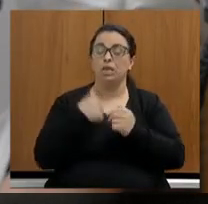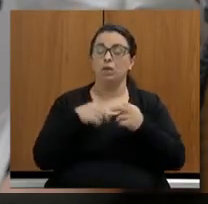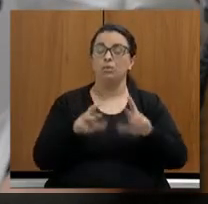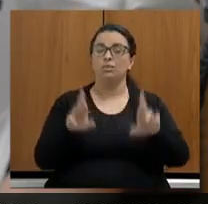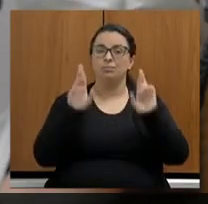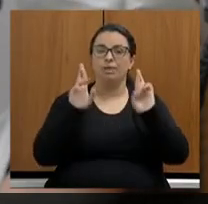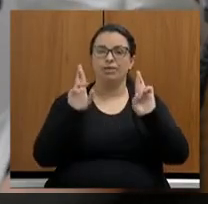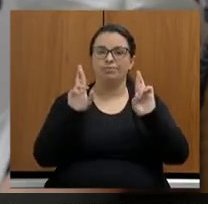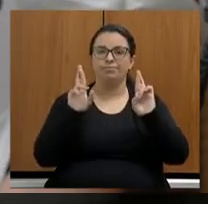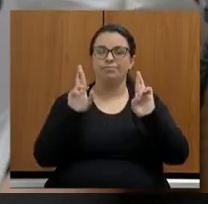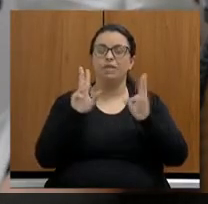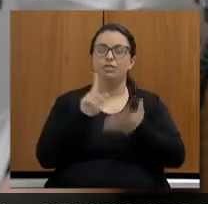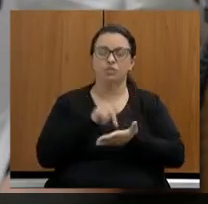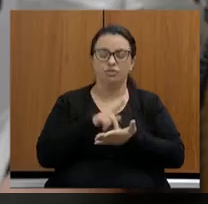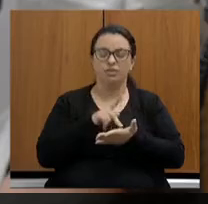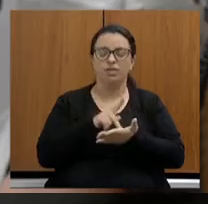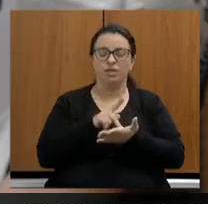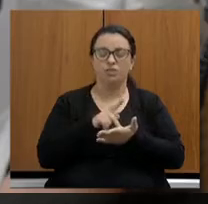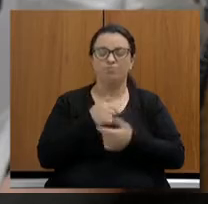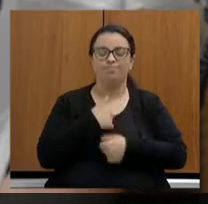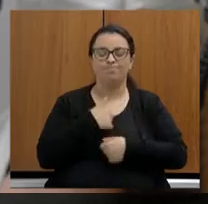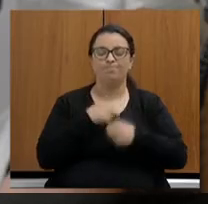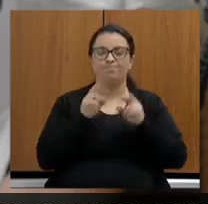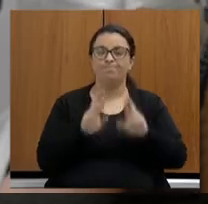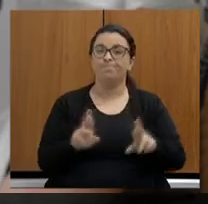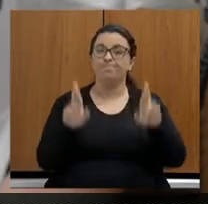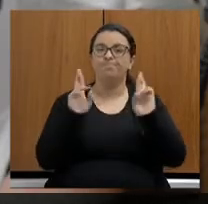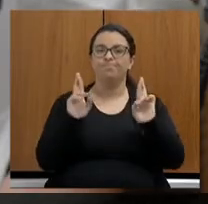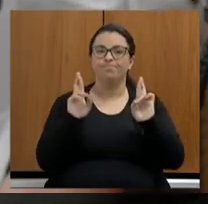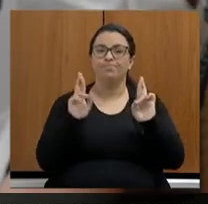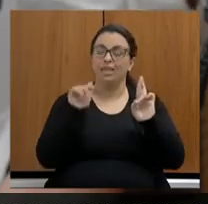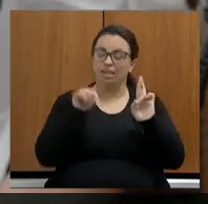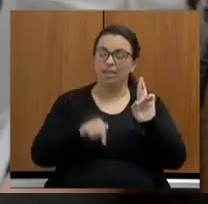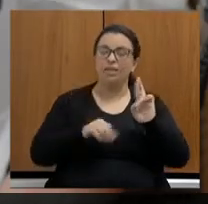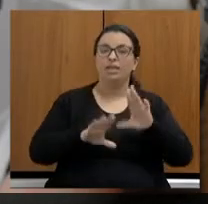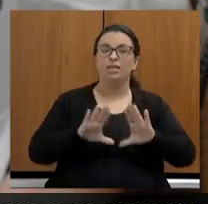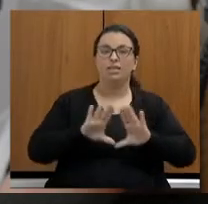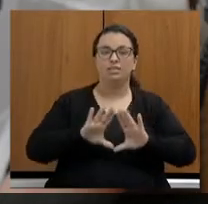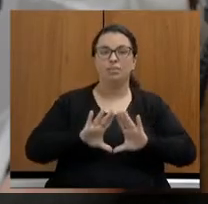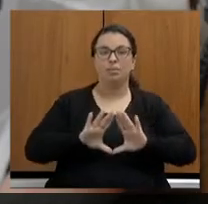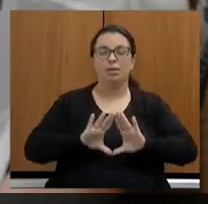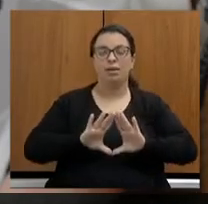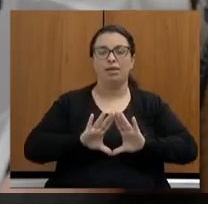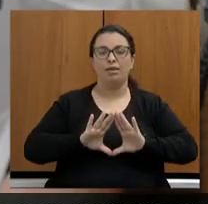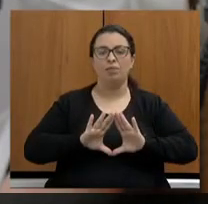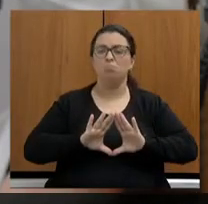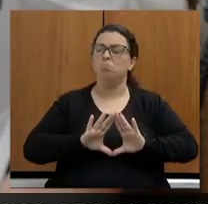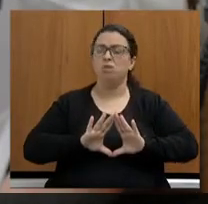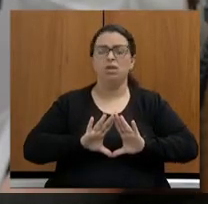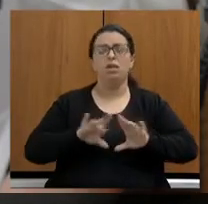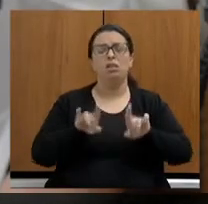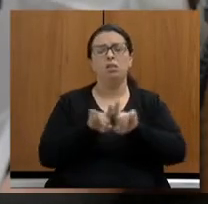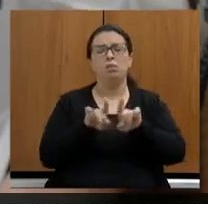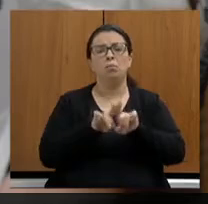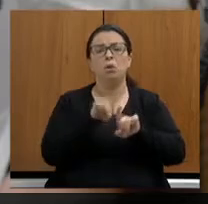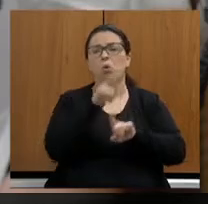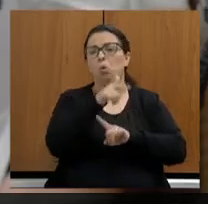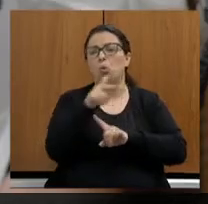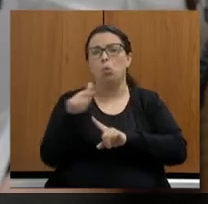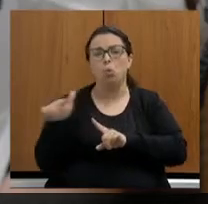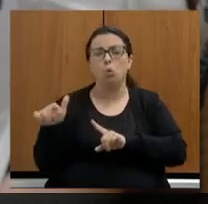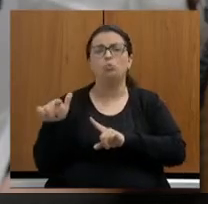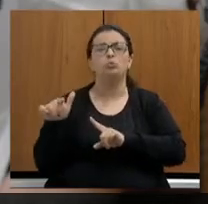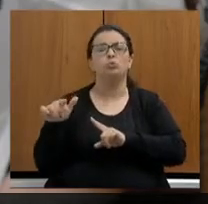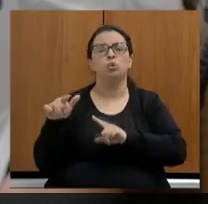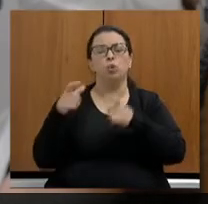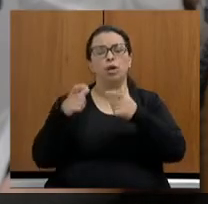é profundamente que aqui na assembleia e em quaisquer Outras casas